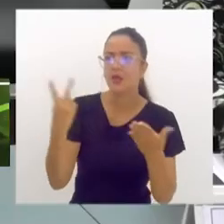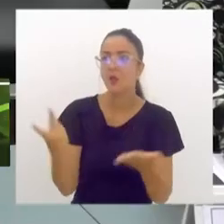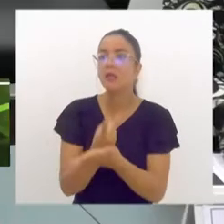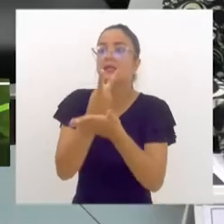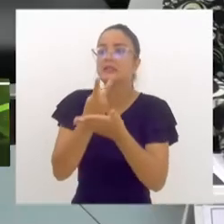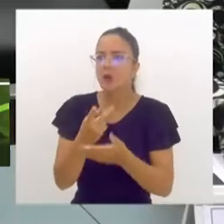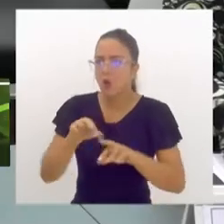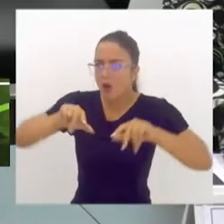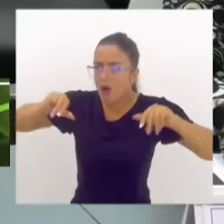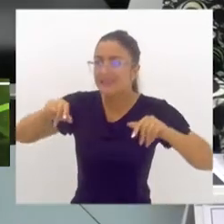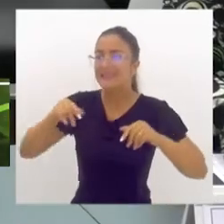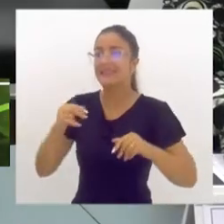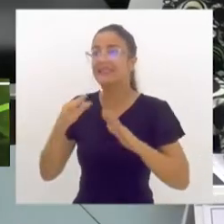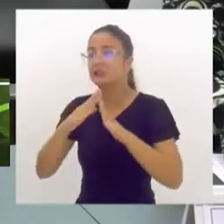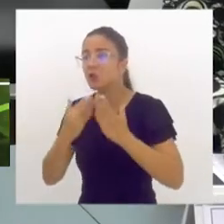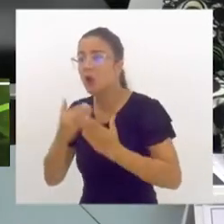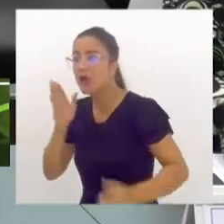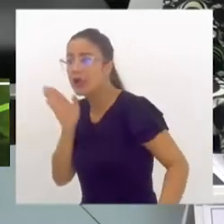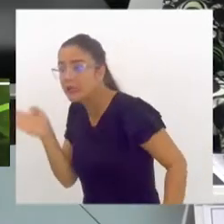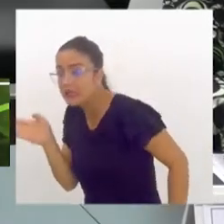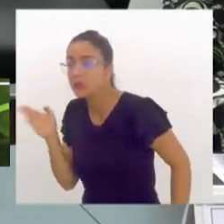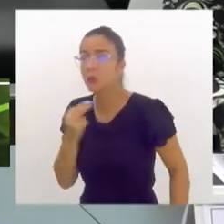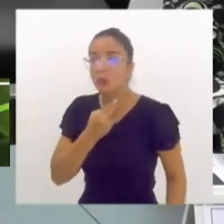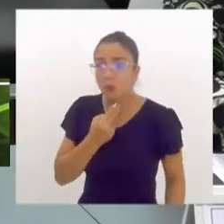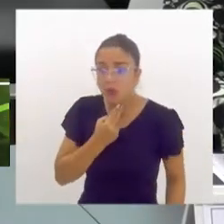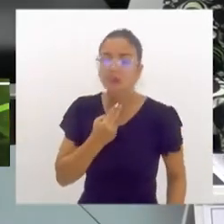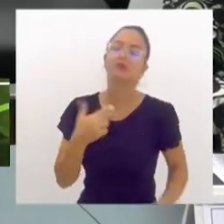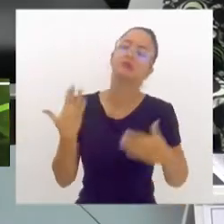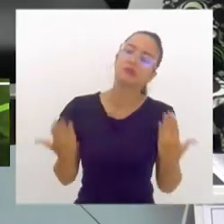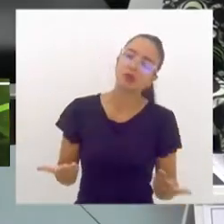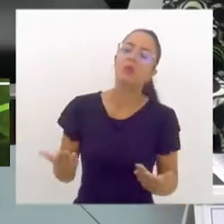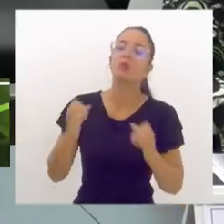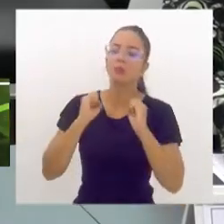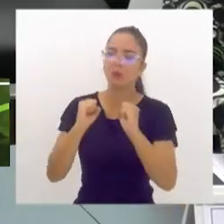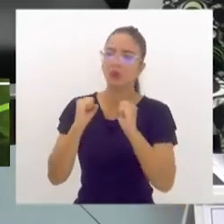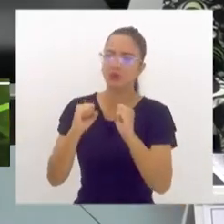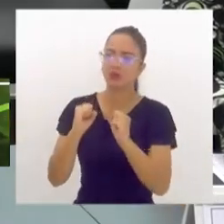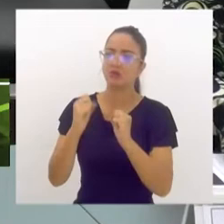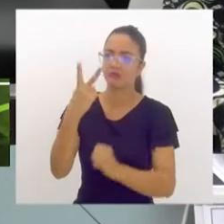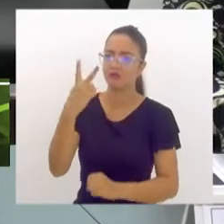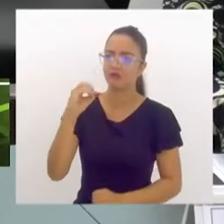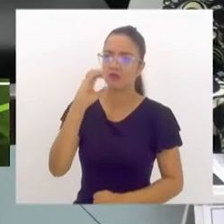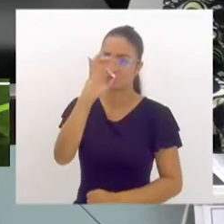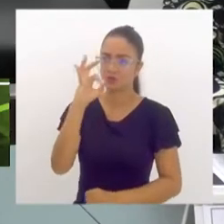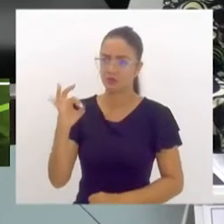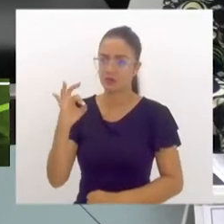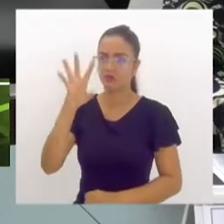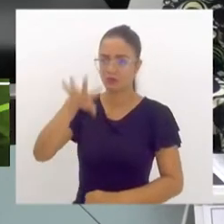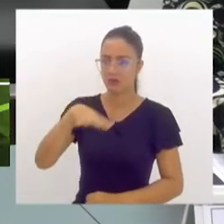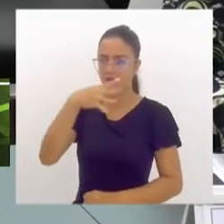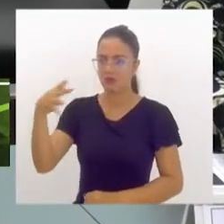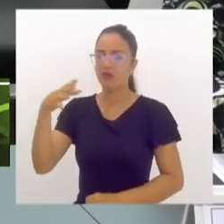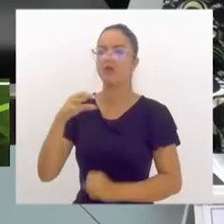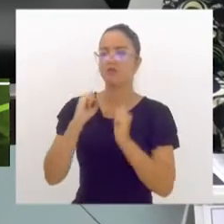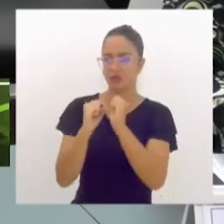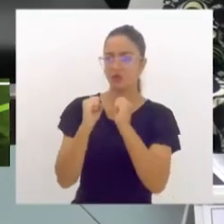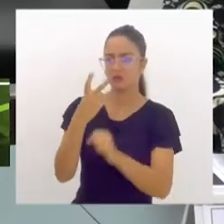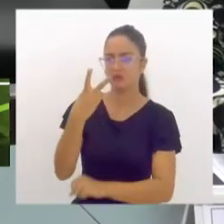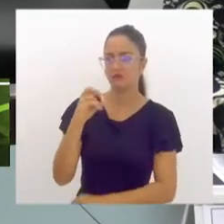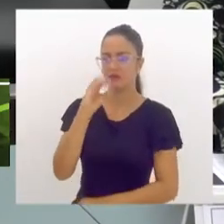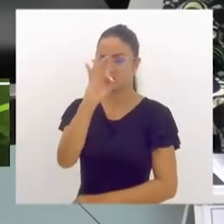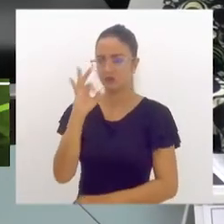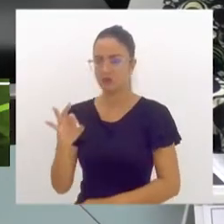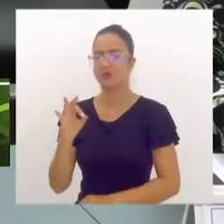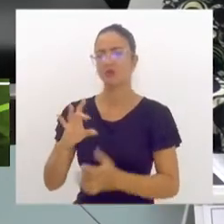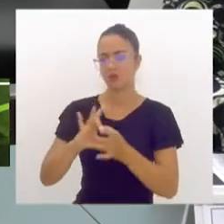as escolas têm autonomia para reposição na ordem de até 20% do calendário, sem necessidade de